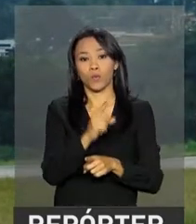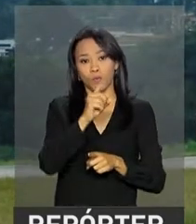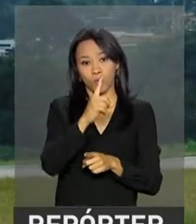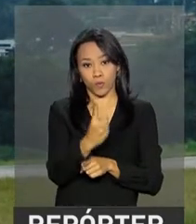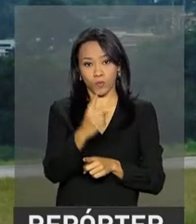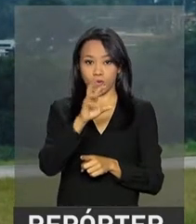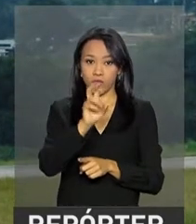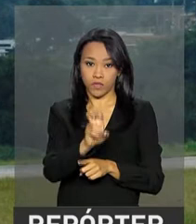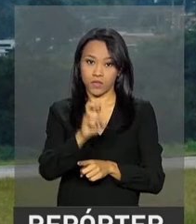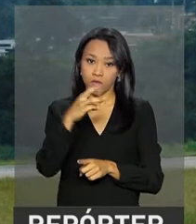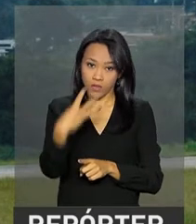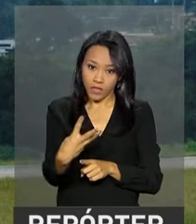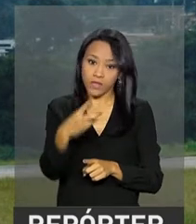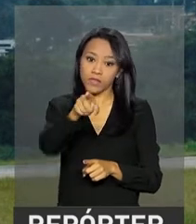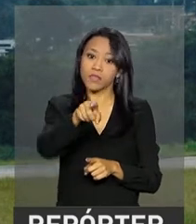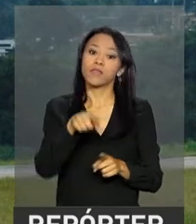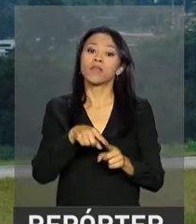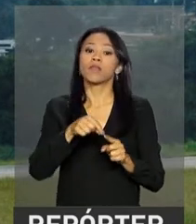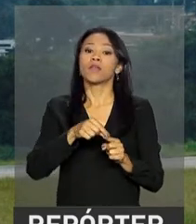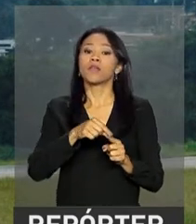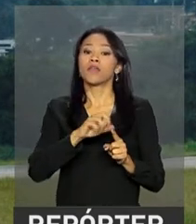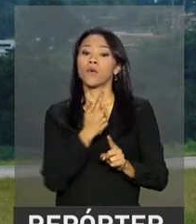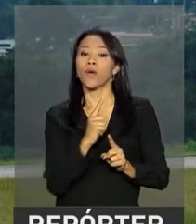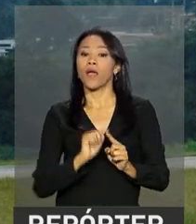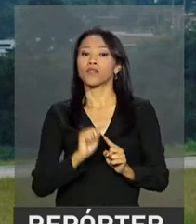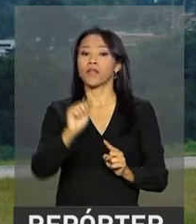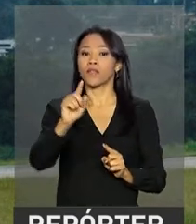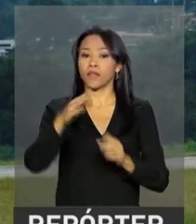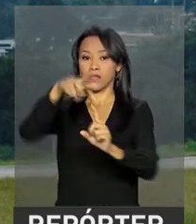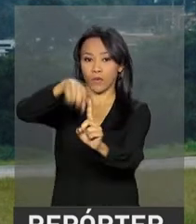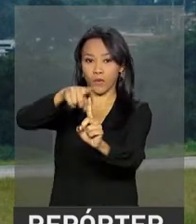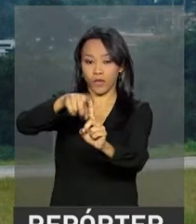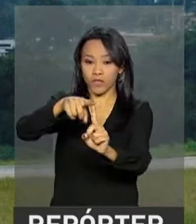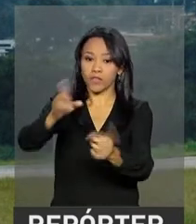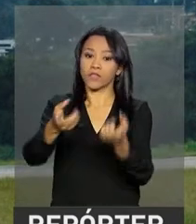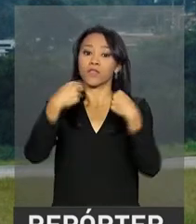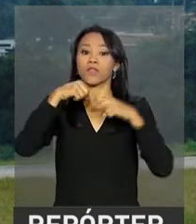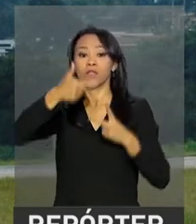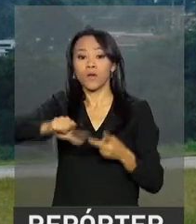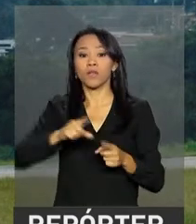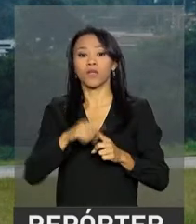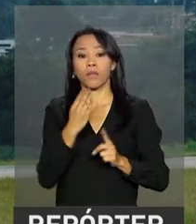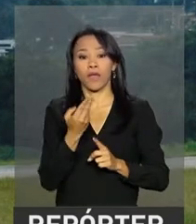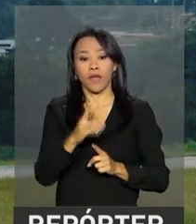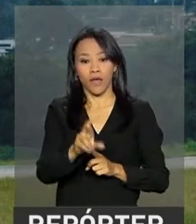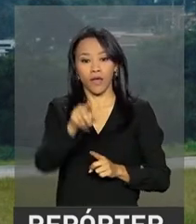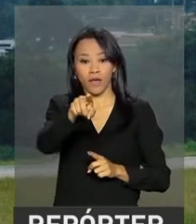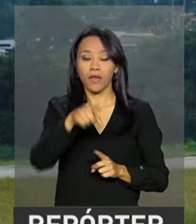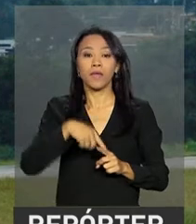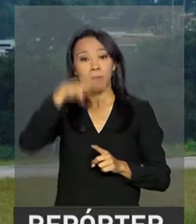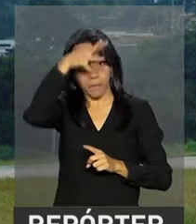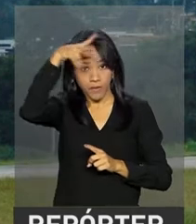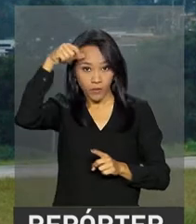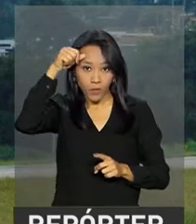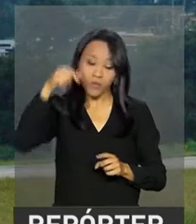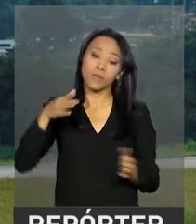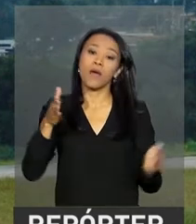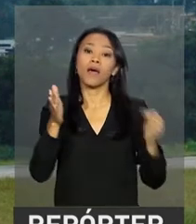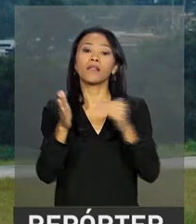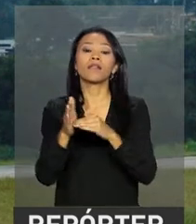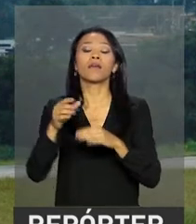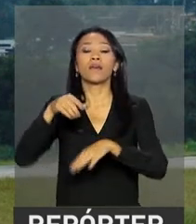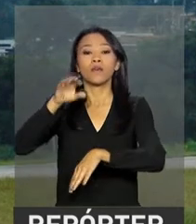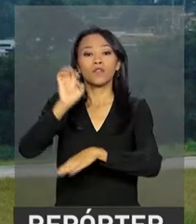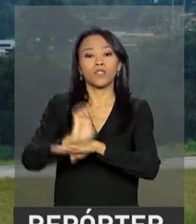que liga goiás a tocantins e conceder a rodovia br-364 que liga mato grosso a rondônia além